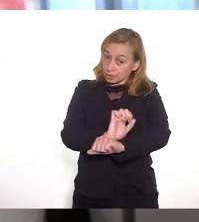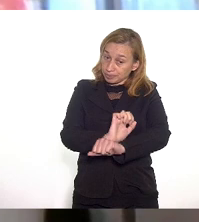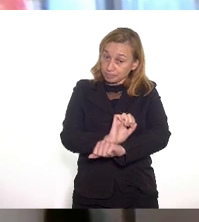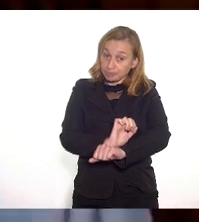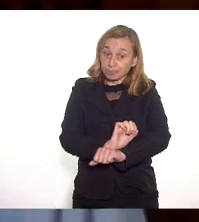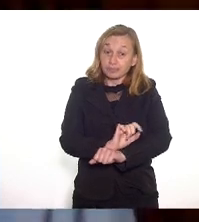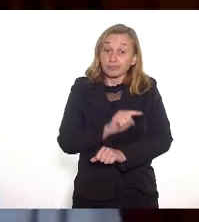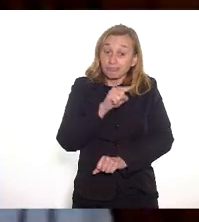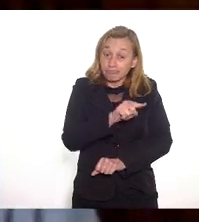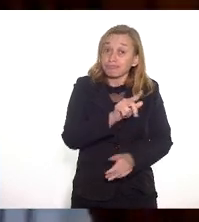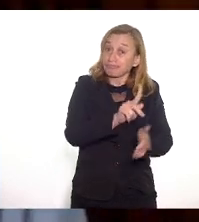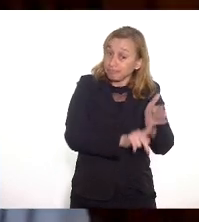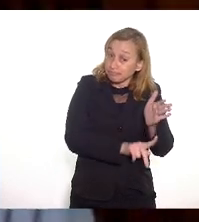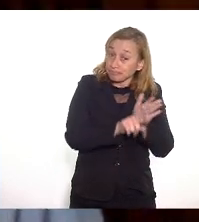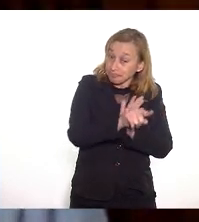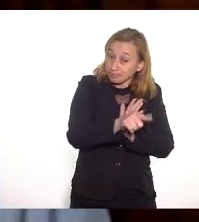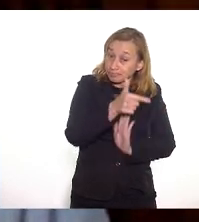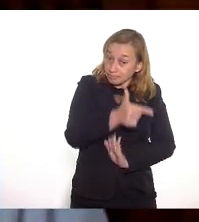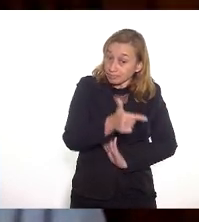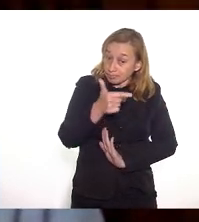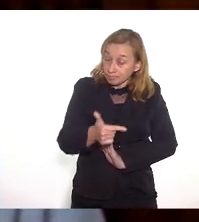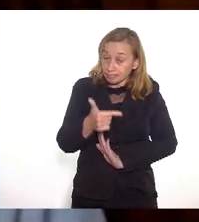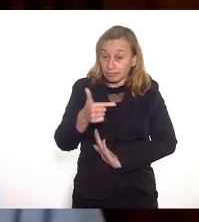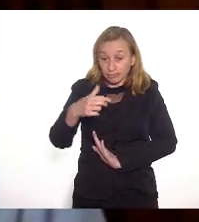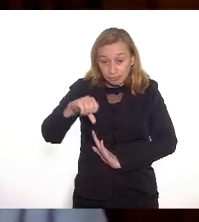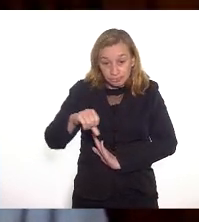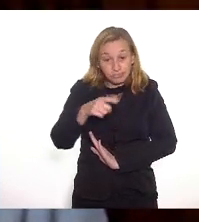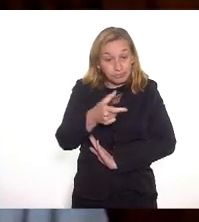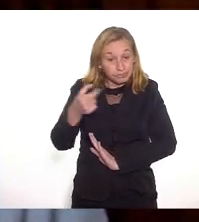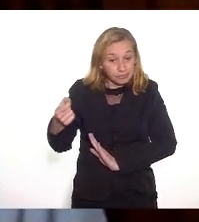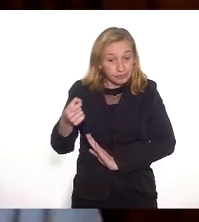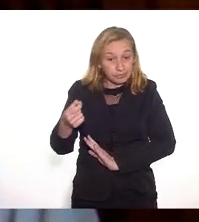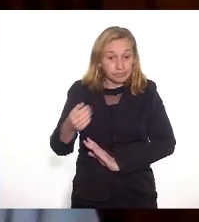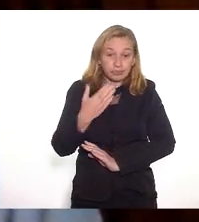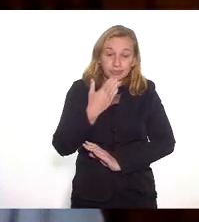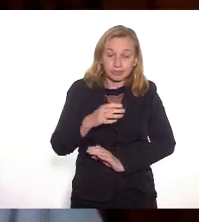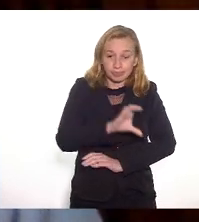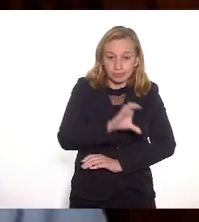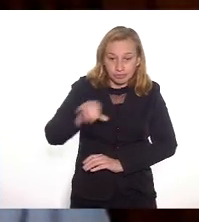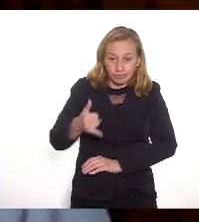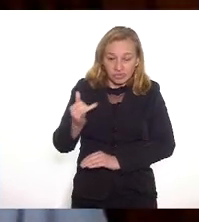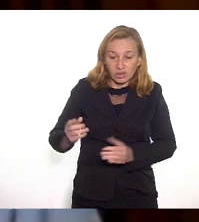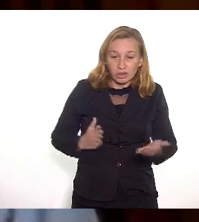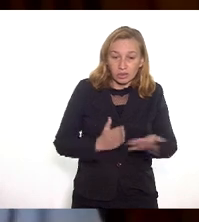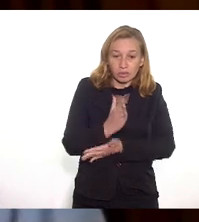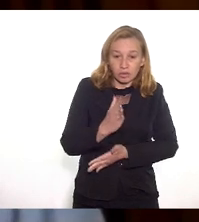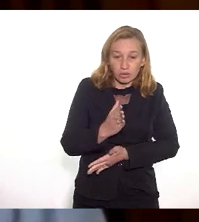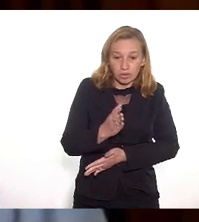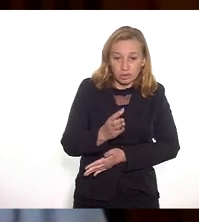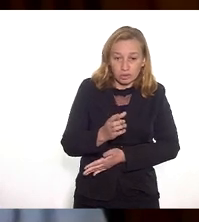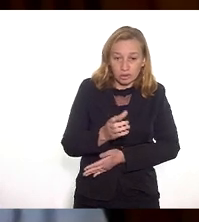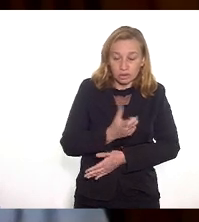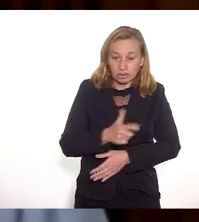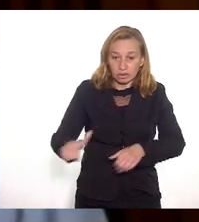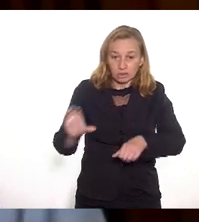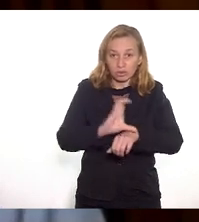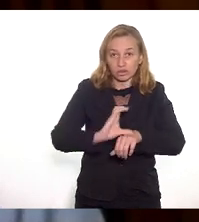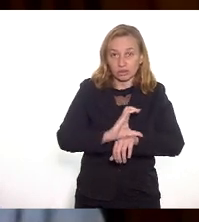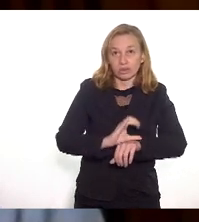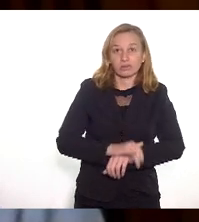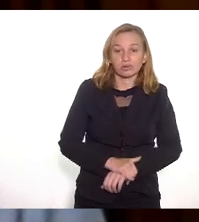é que esse projeto 229 de 20, ele teve o parecer da CCJ aprovado por unanimidade pela